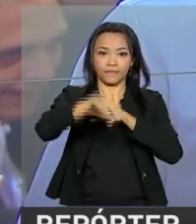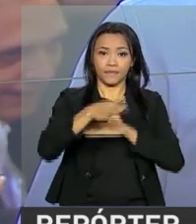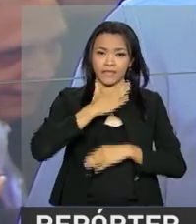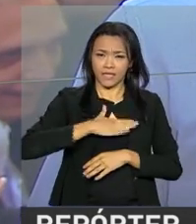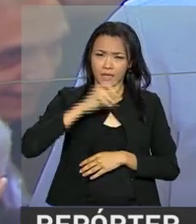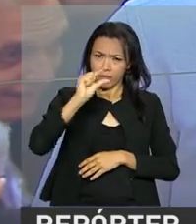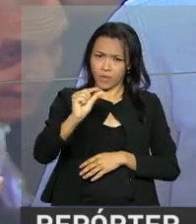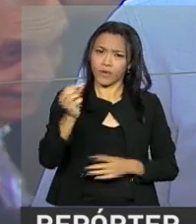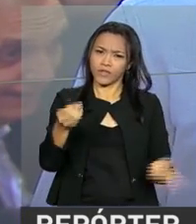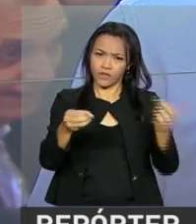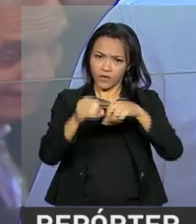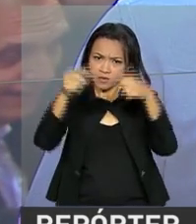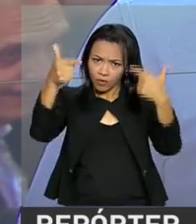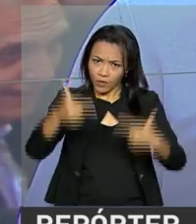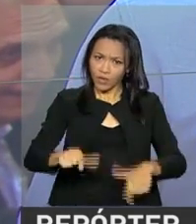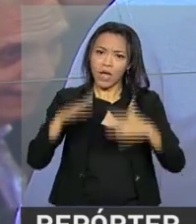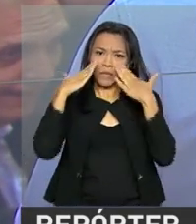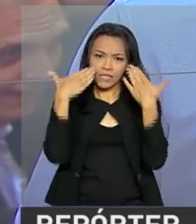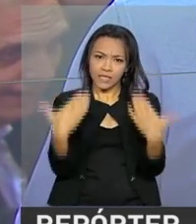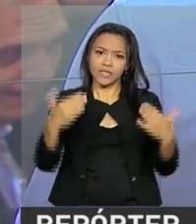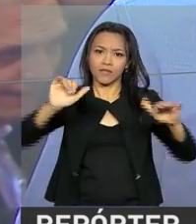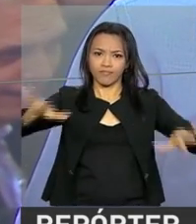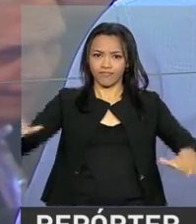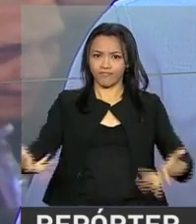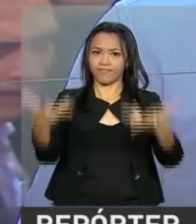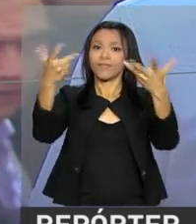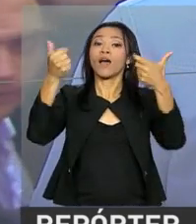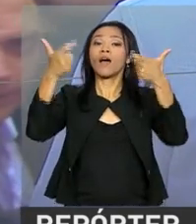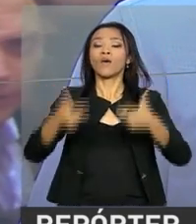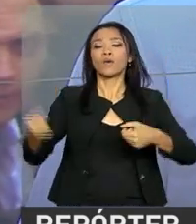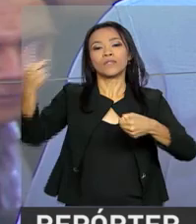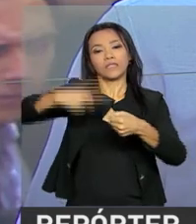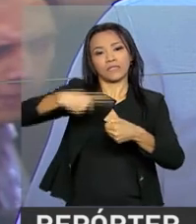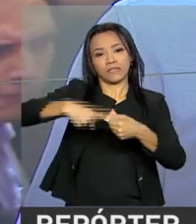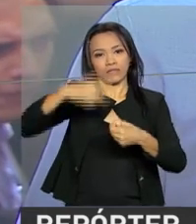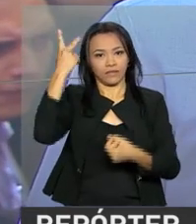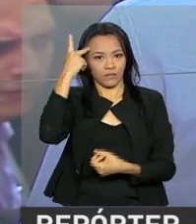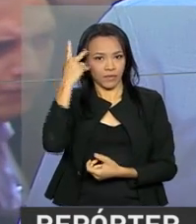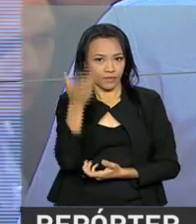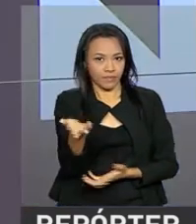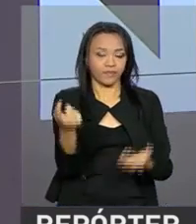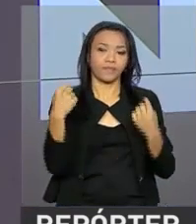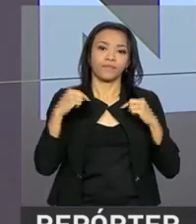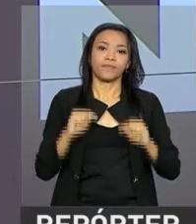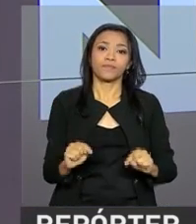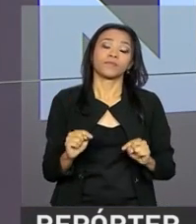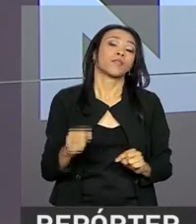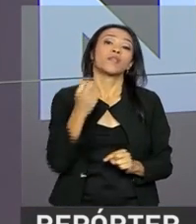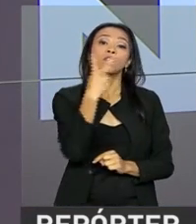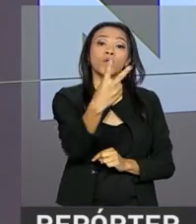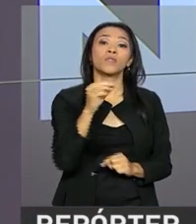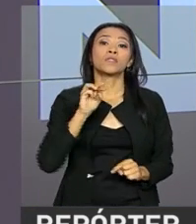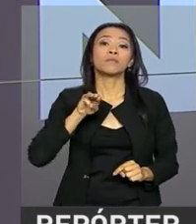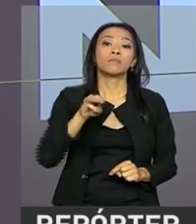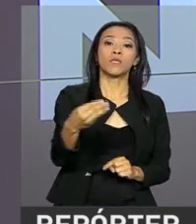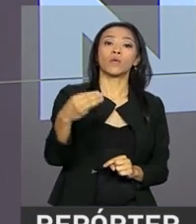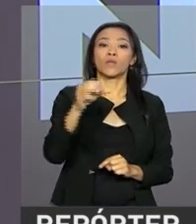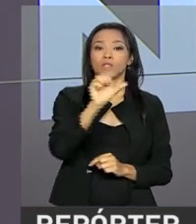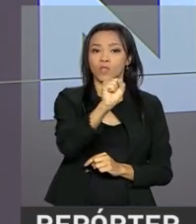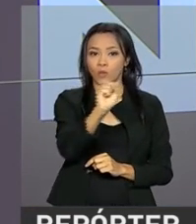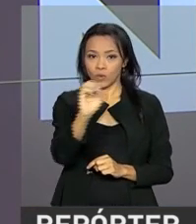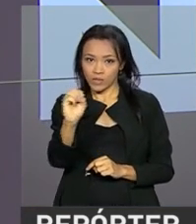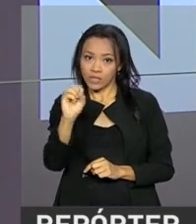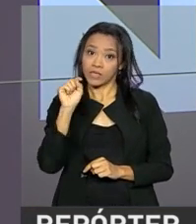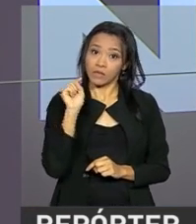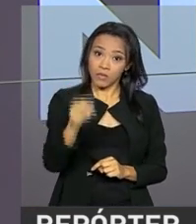Daqui a pouco a gente volta com a transmissão ao vivo desse evento, direto de Ribeirão Preto, São Paulo. Bom, e mais de 2 milhões e 800 mil